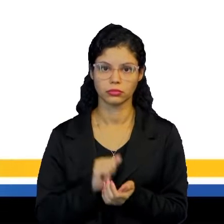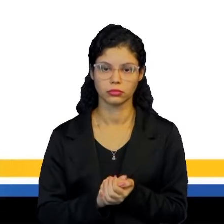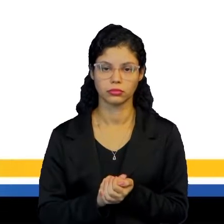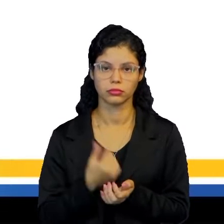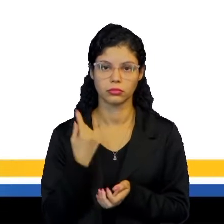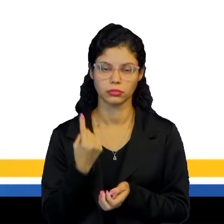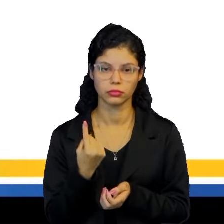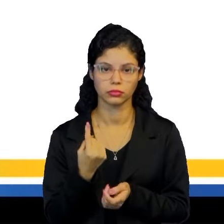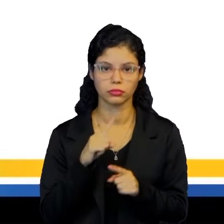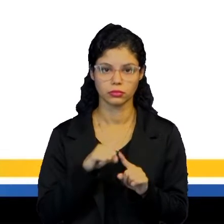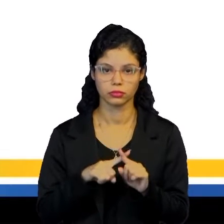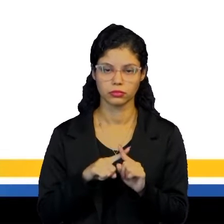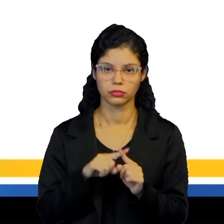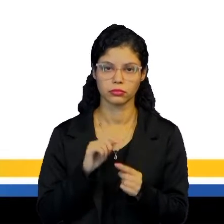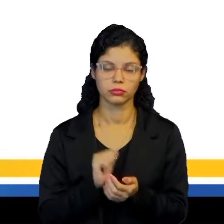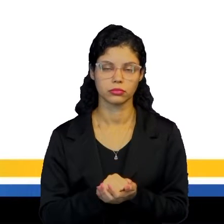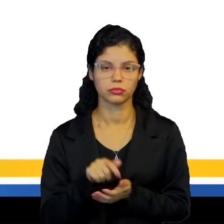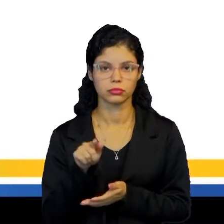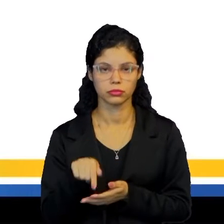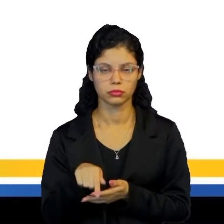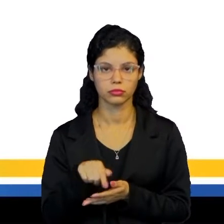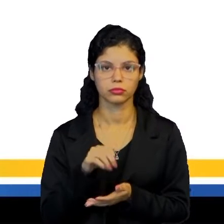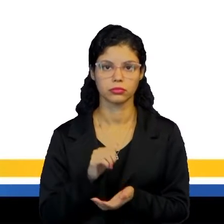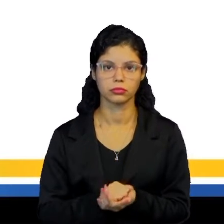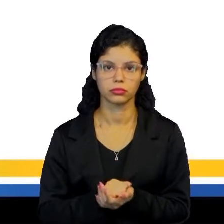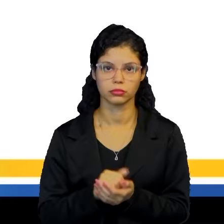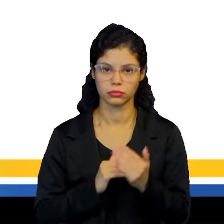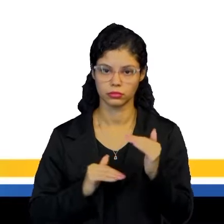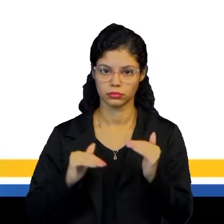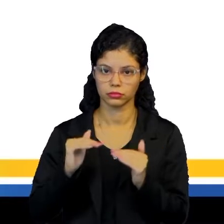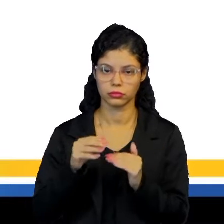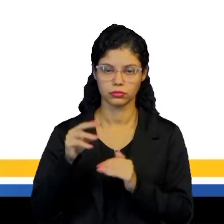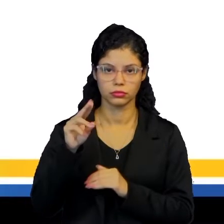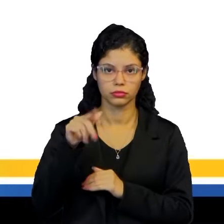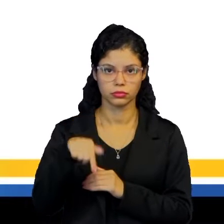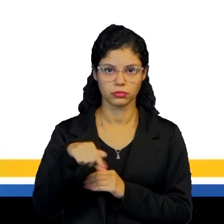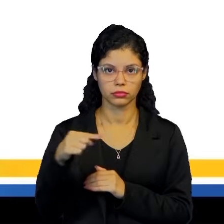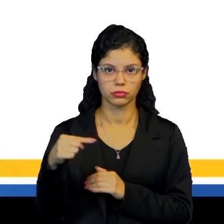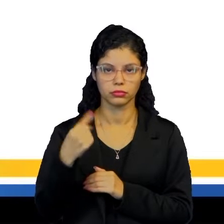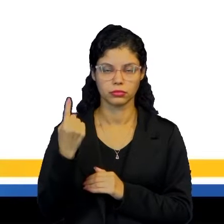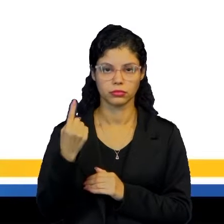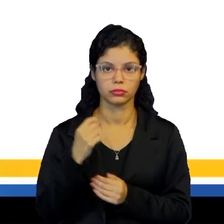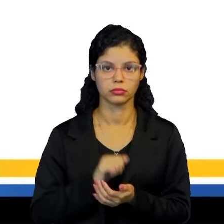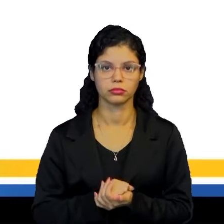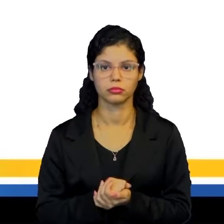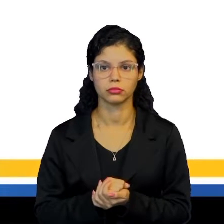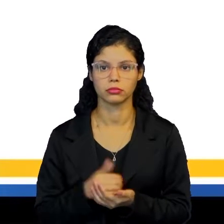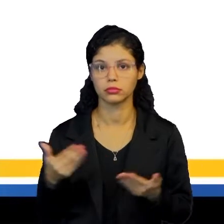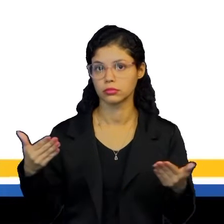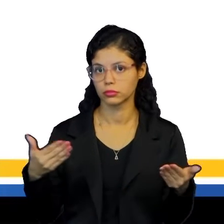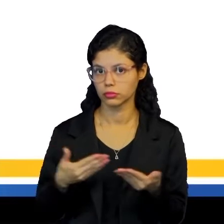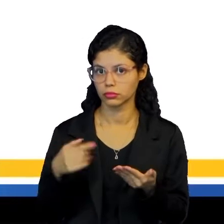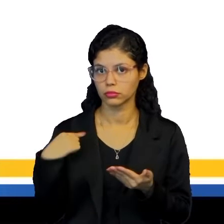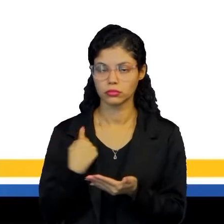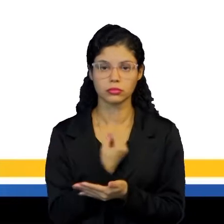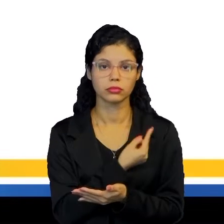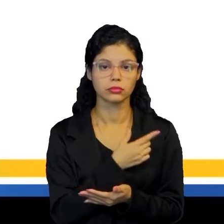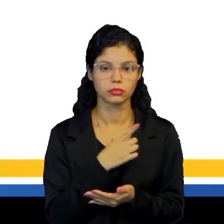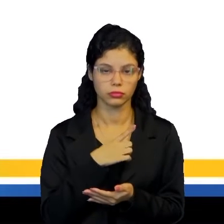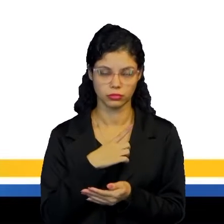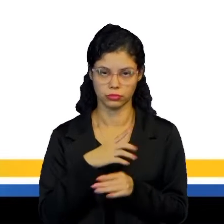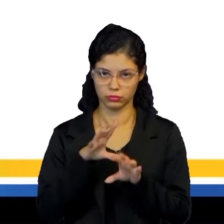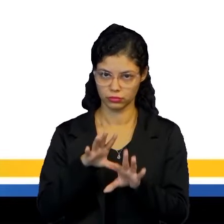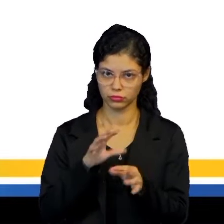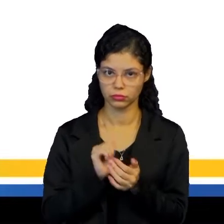a 1 vezes Q elevado a N menos 1. Então, agora nós temos